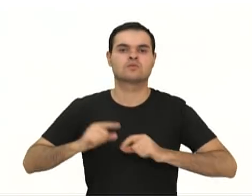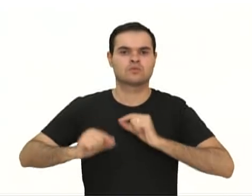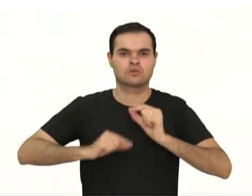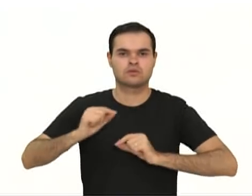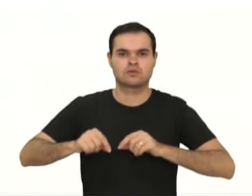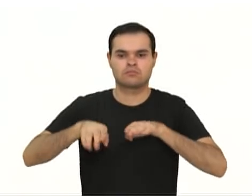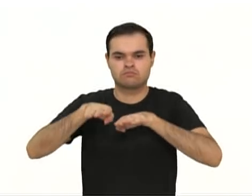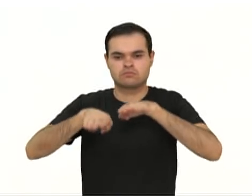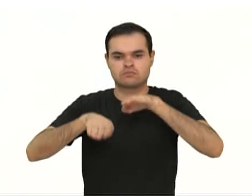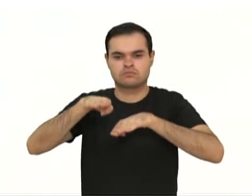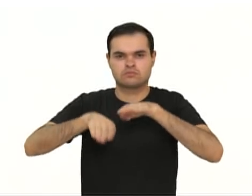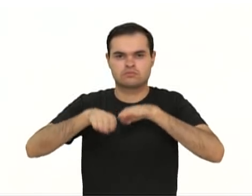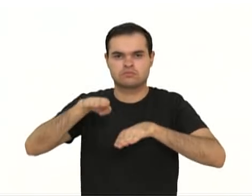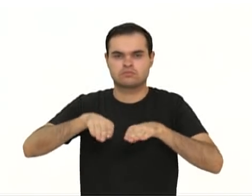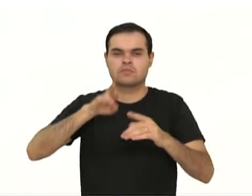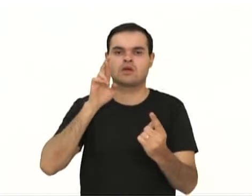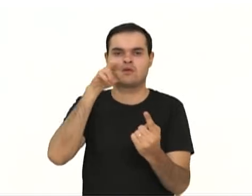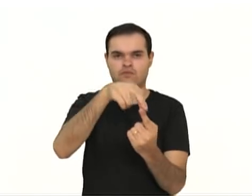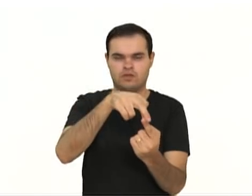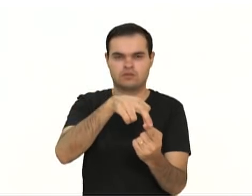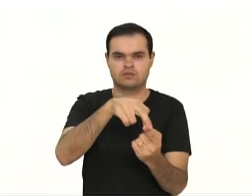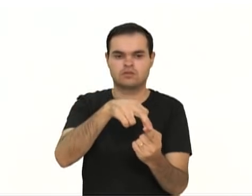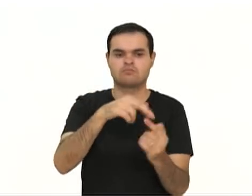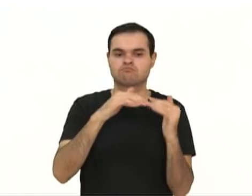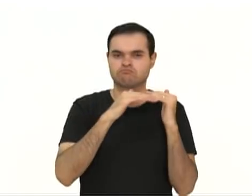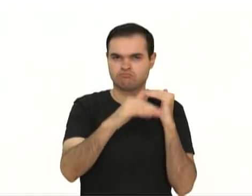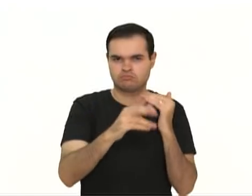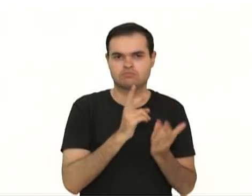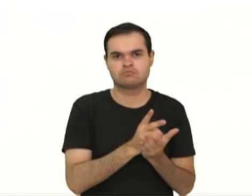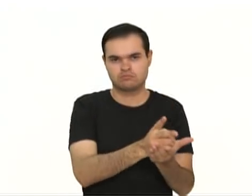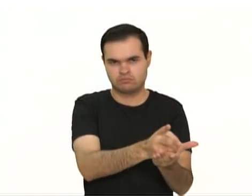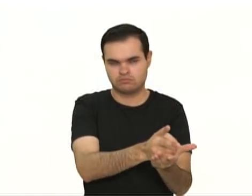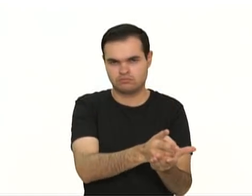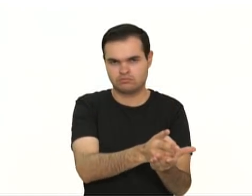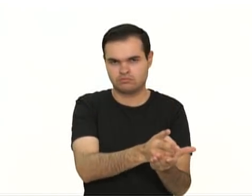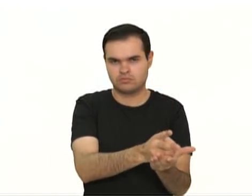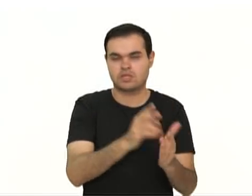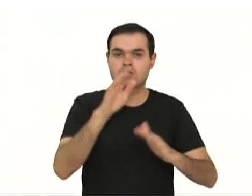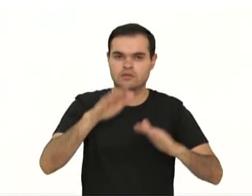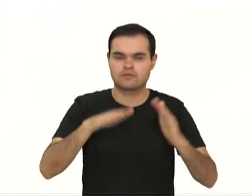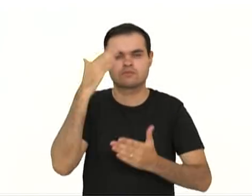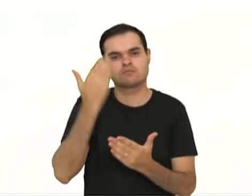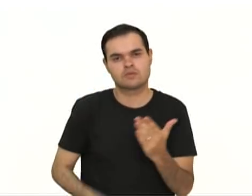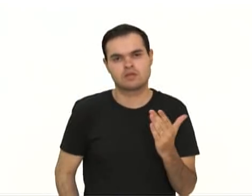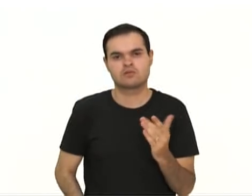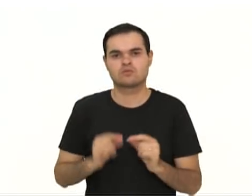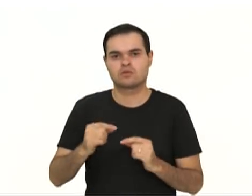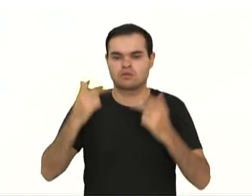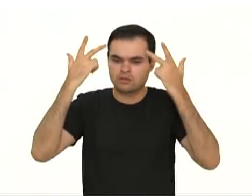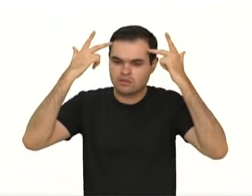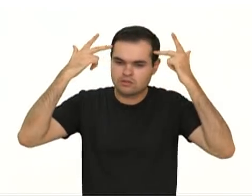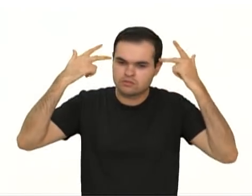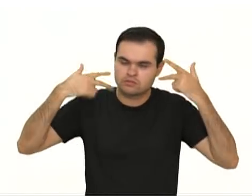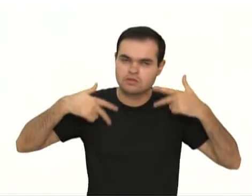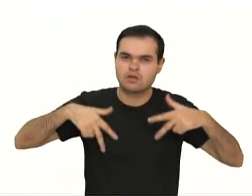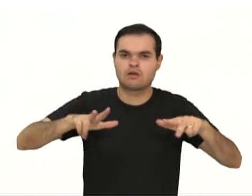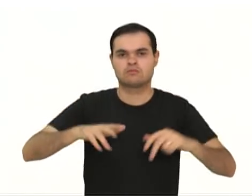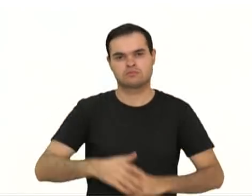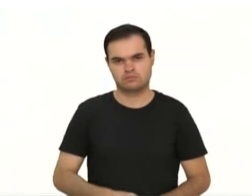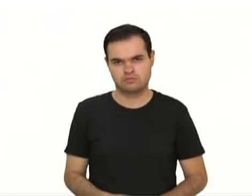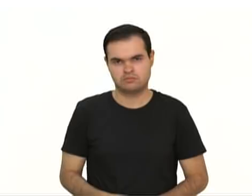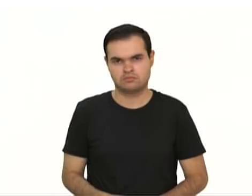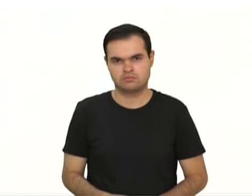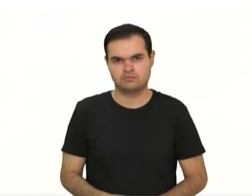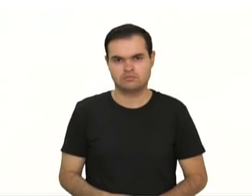para se tornar uma referência e, nesse processo, acaba perdendo a espontaneidade, a